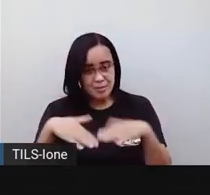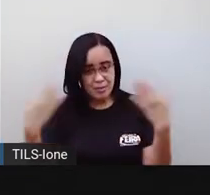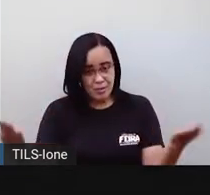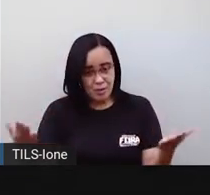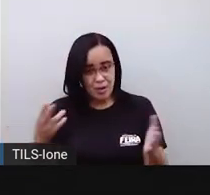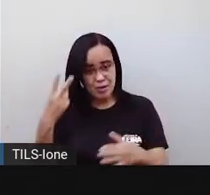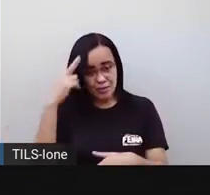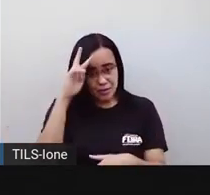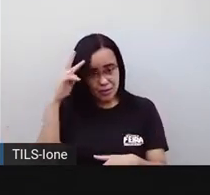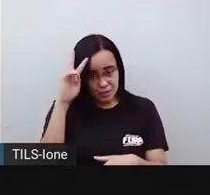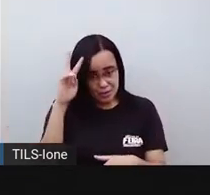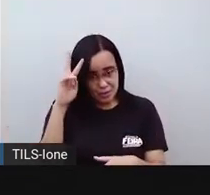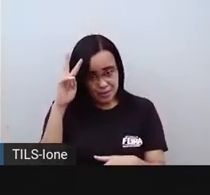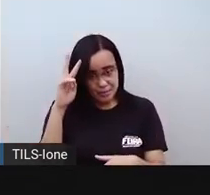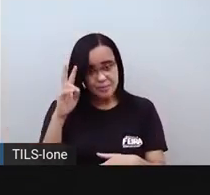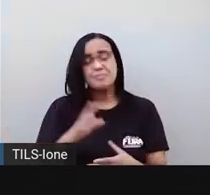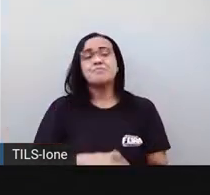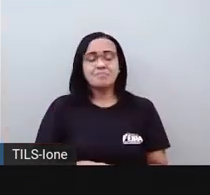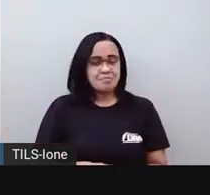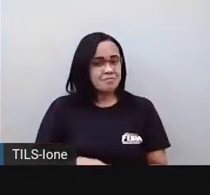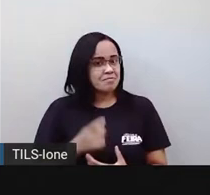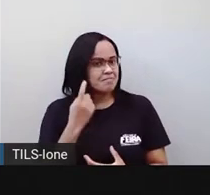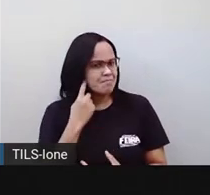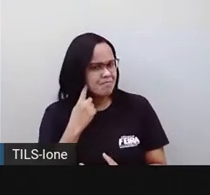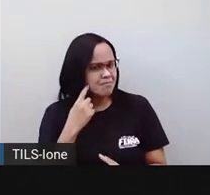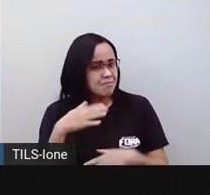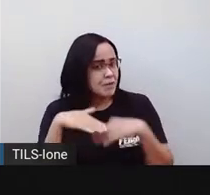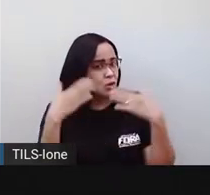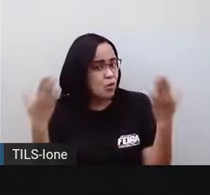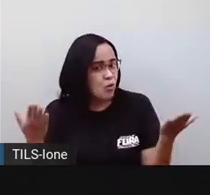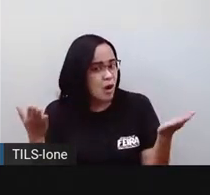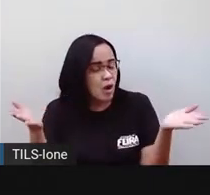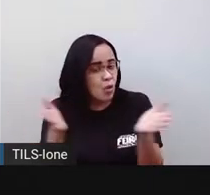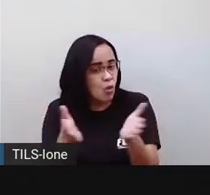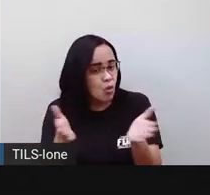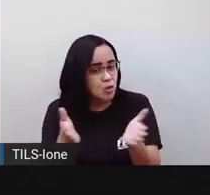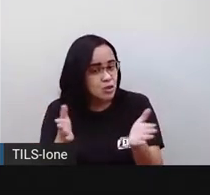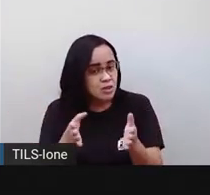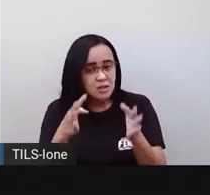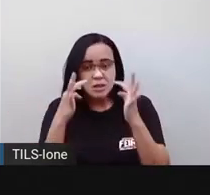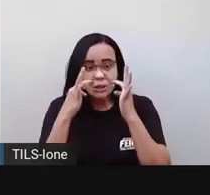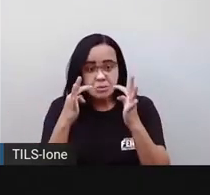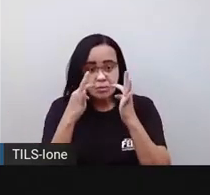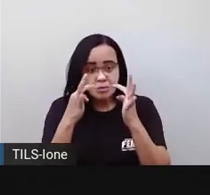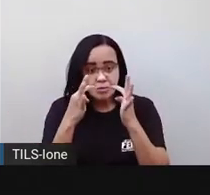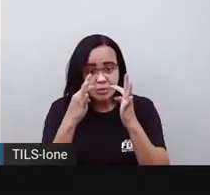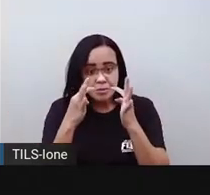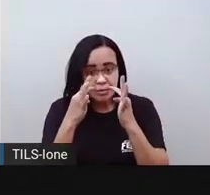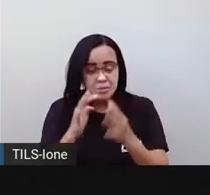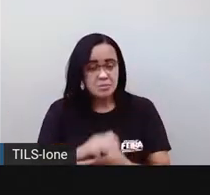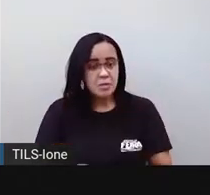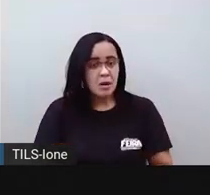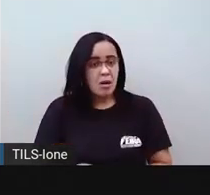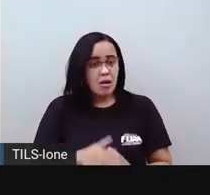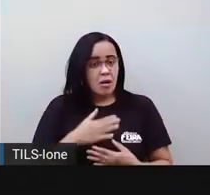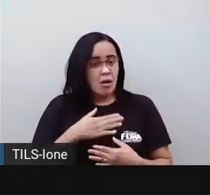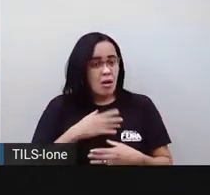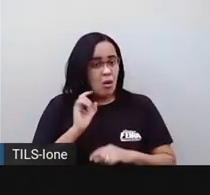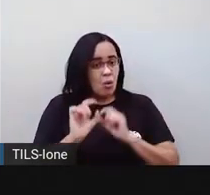aqui, qual será que você acha que é essa história de hoje? Será?